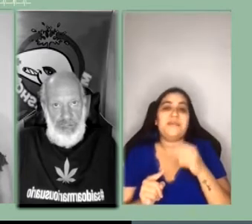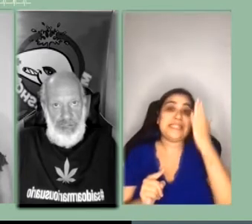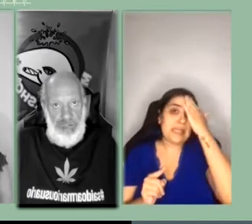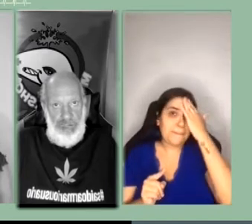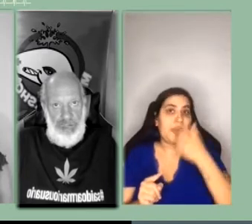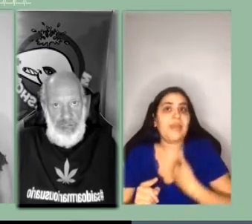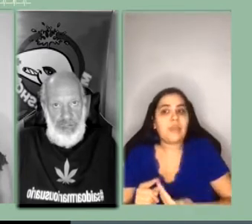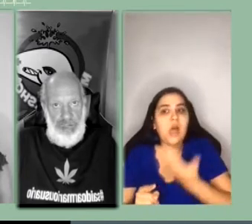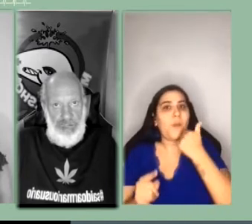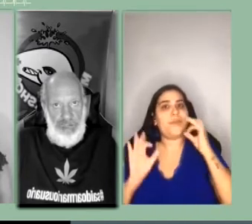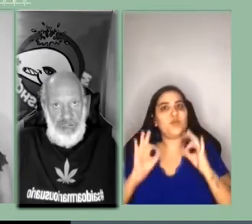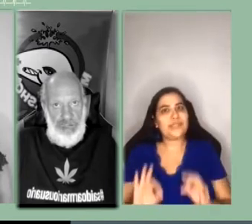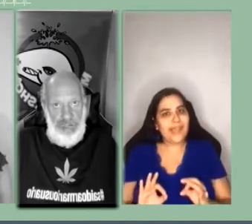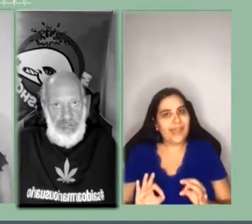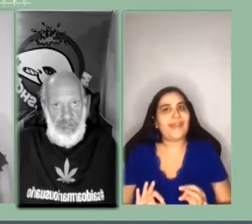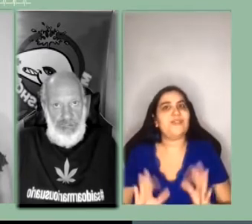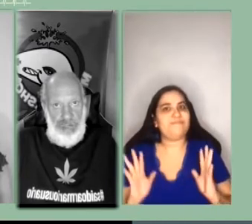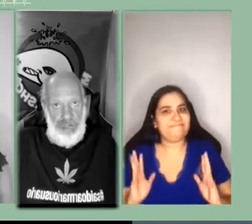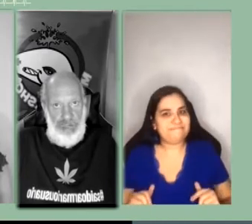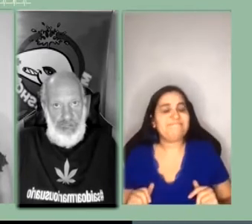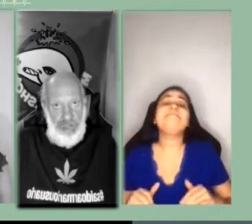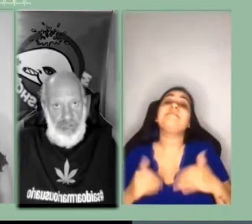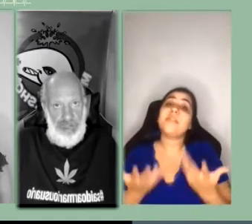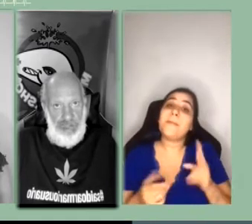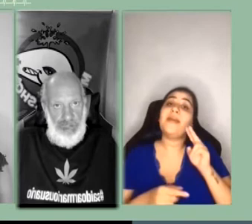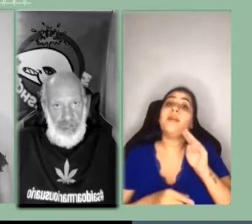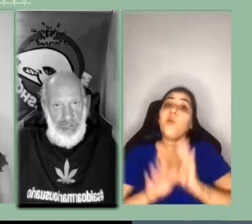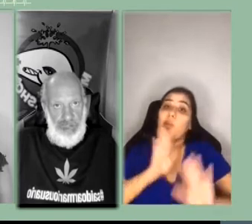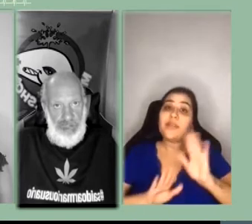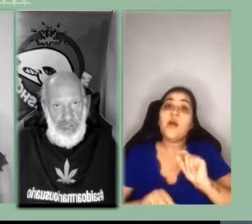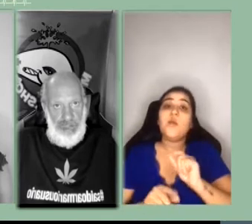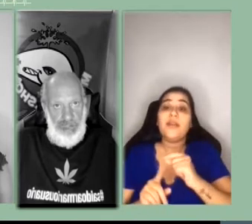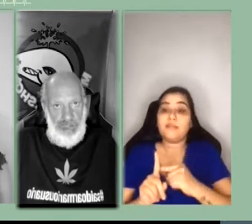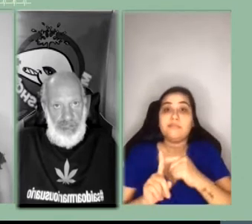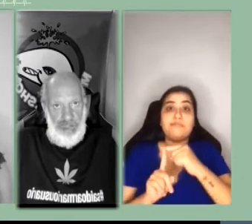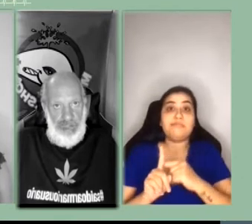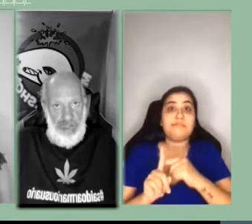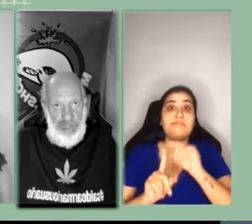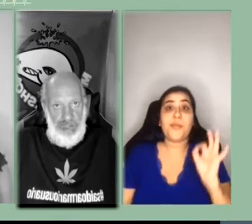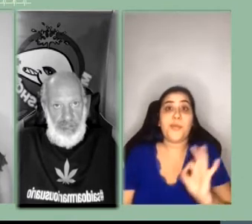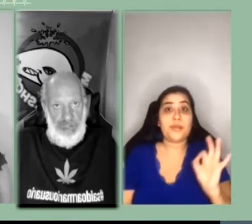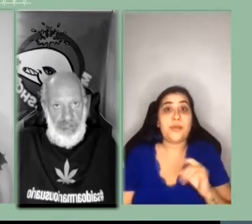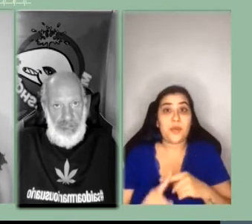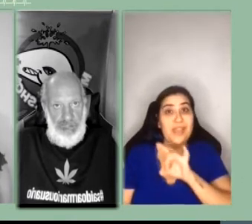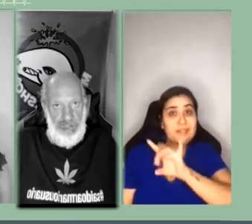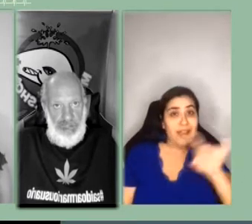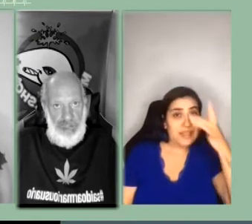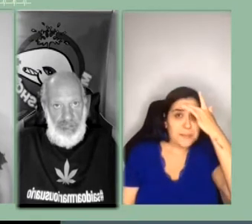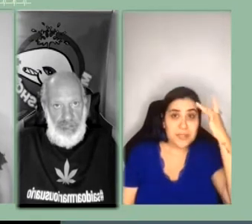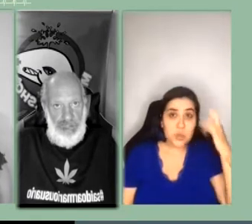canabinoides corretos e também cuidar muito na dosagem, porque cada organismo reage de uma